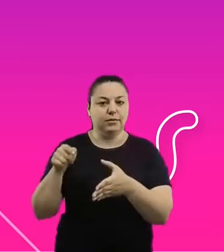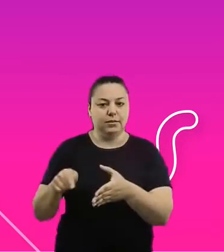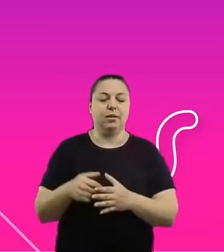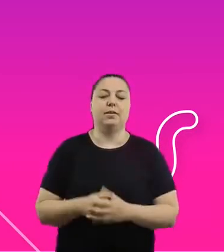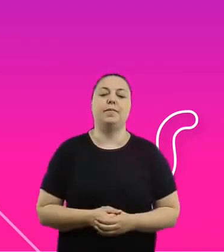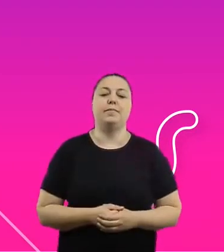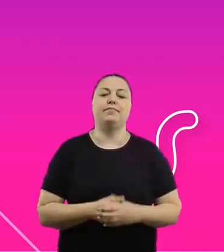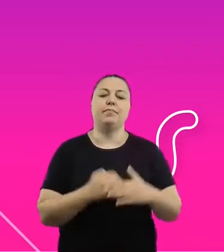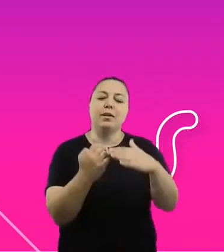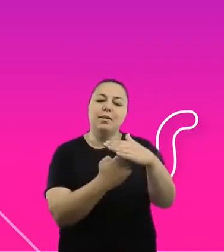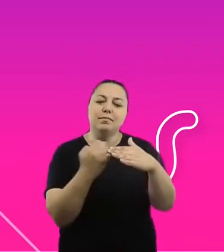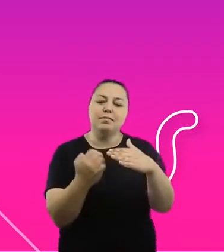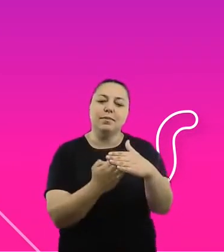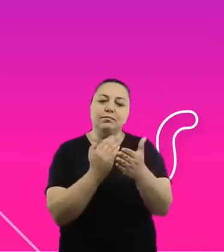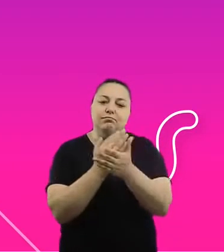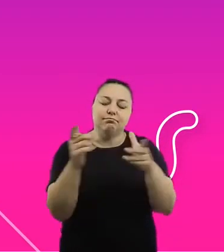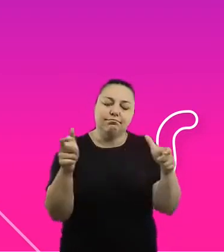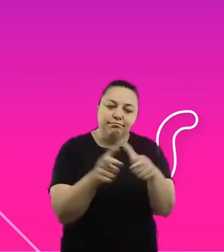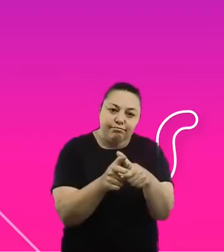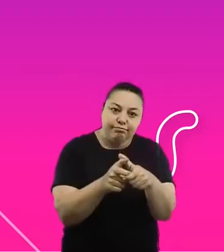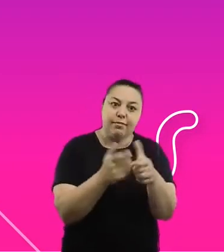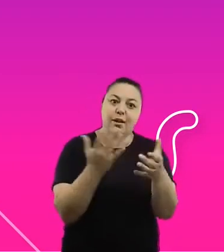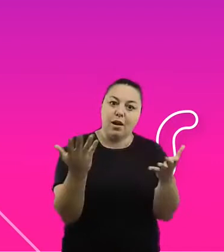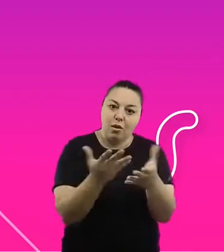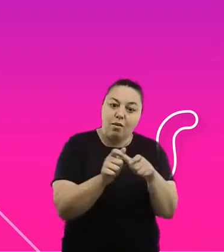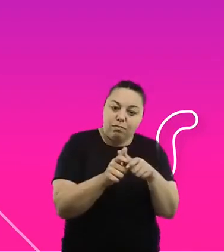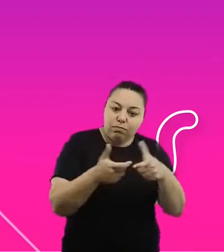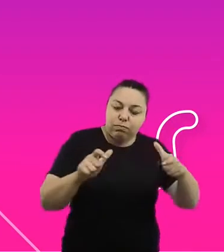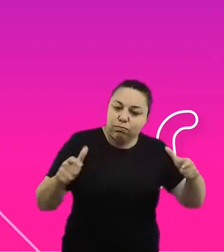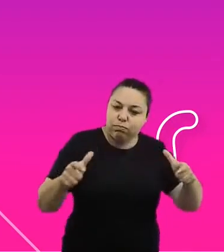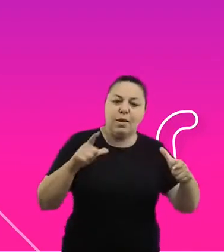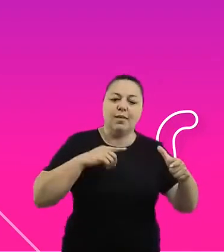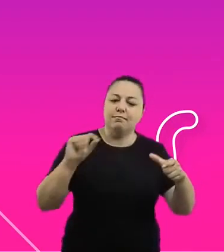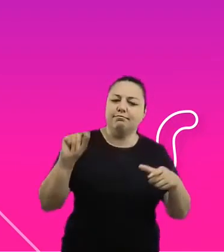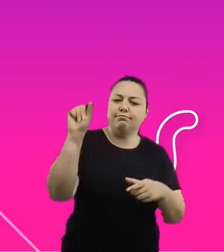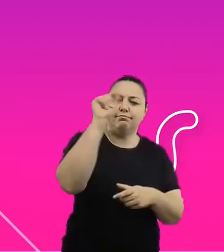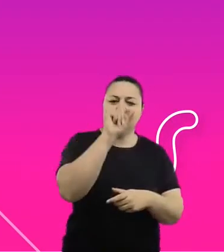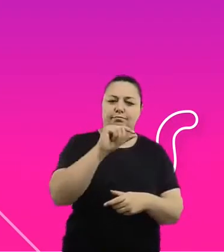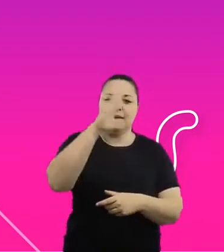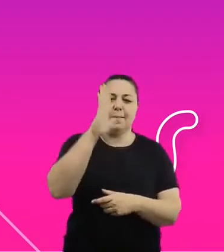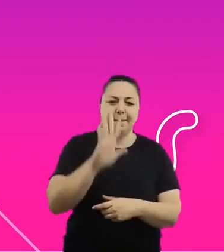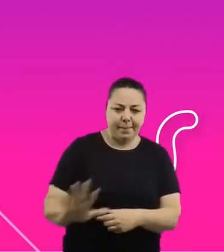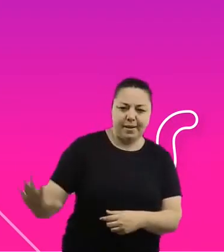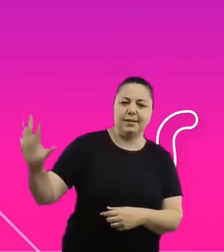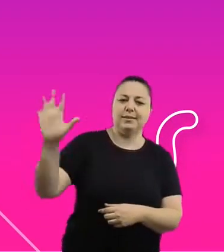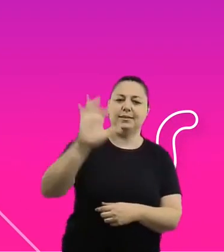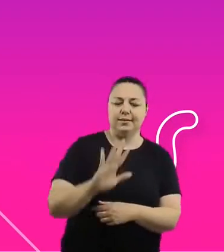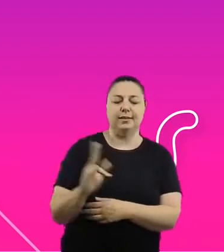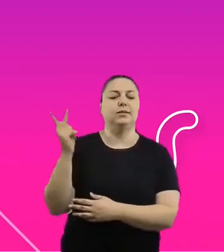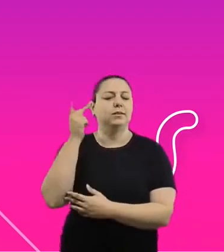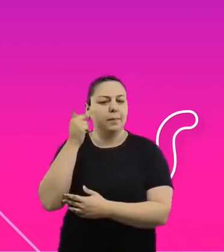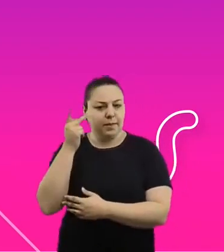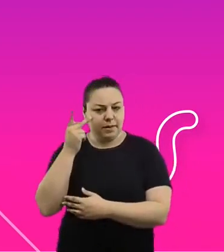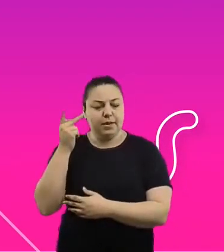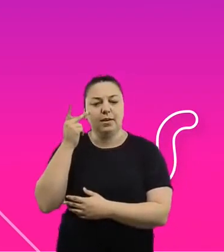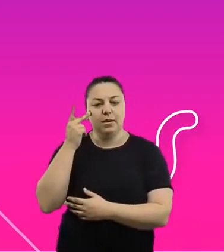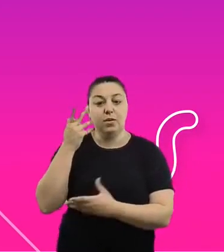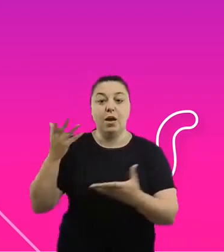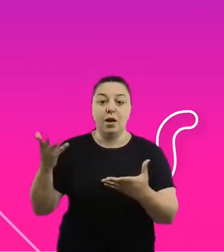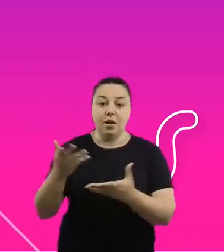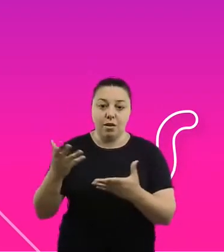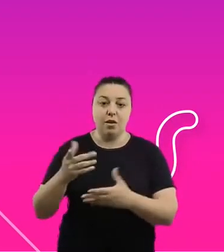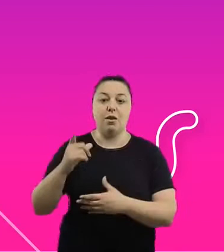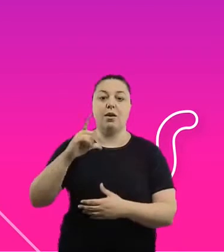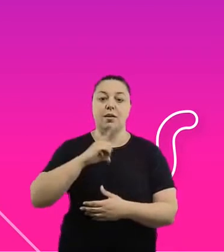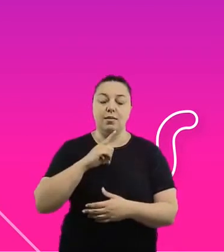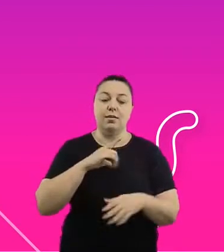para o Brasil todo, em São Paulo, e mais recentemente a gente trouxe a empresa também aqui para o Vale do